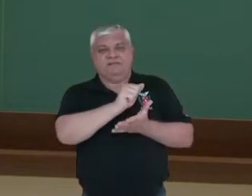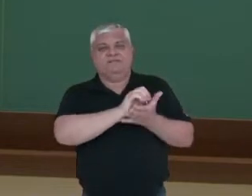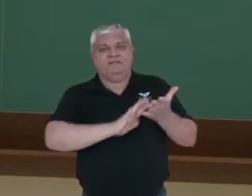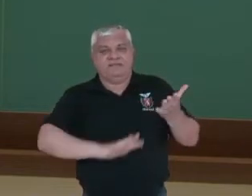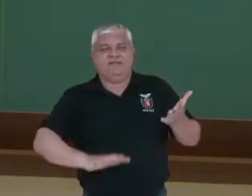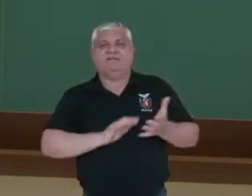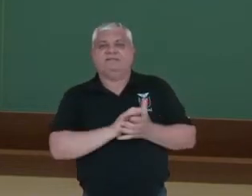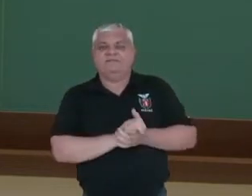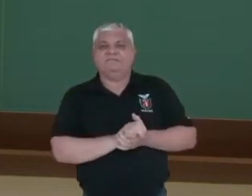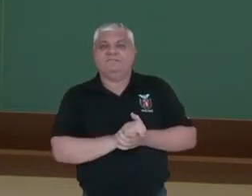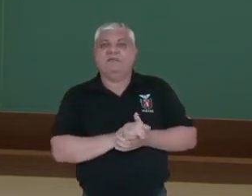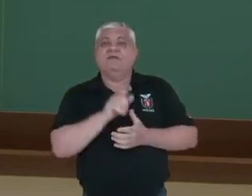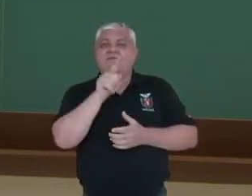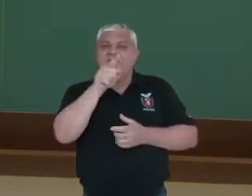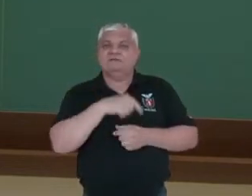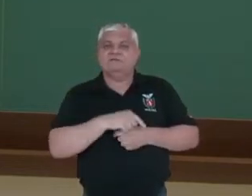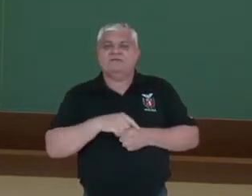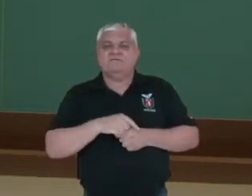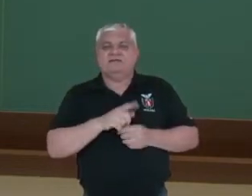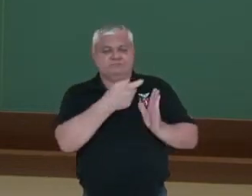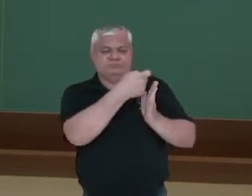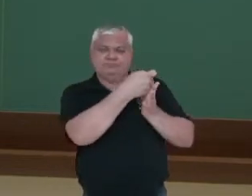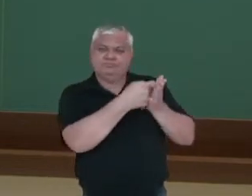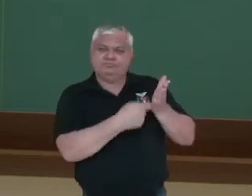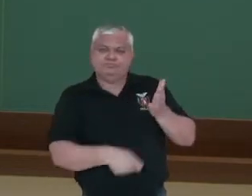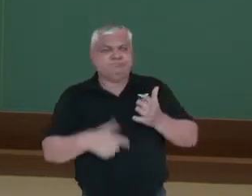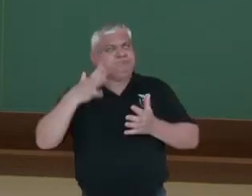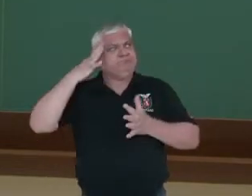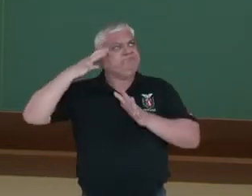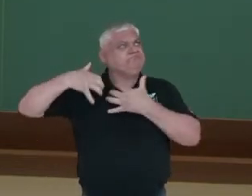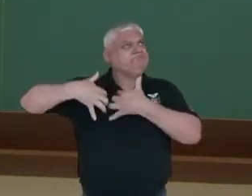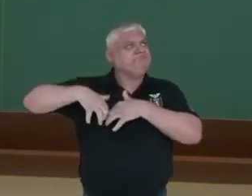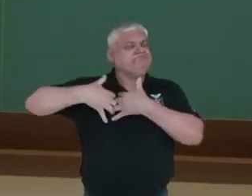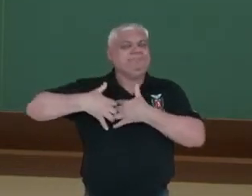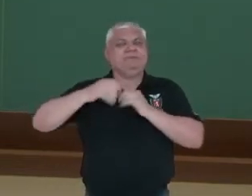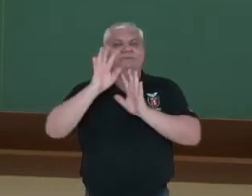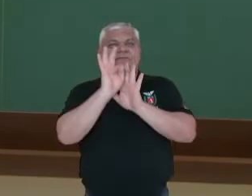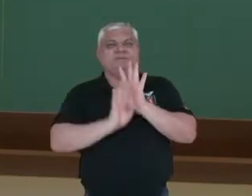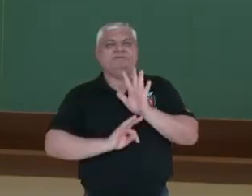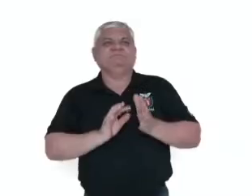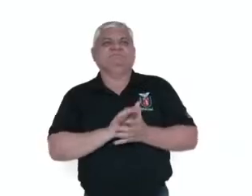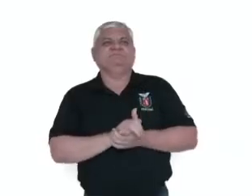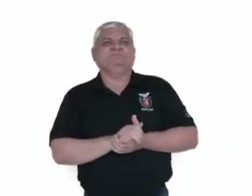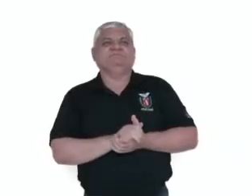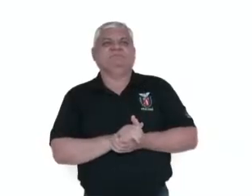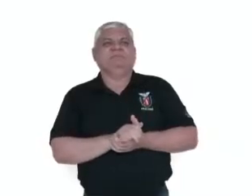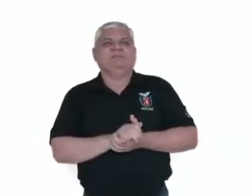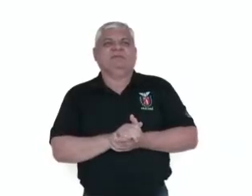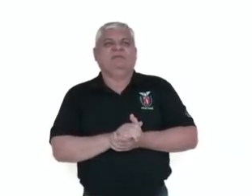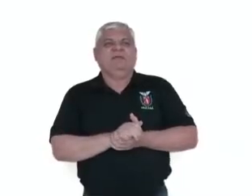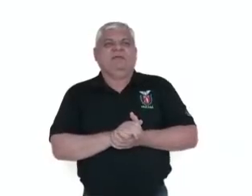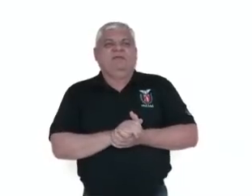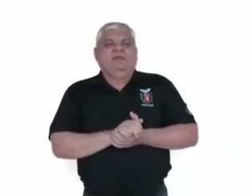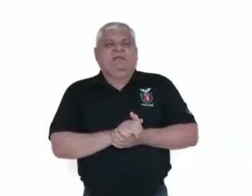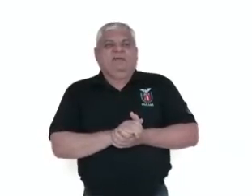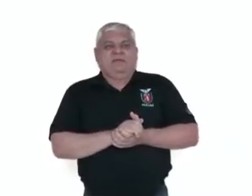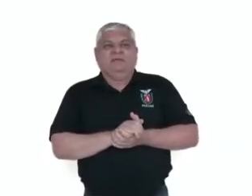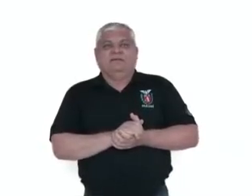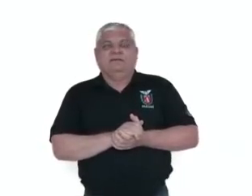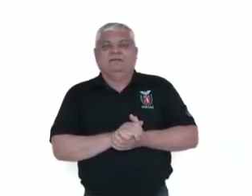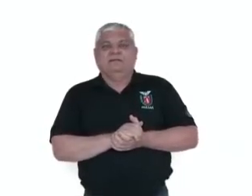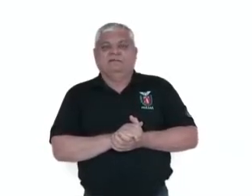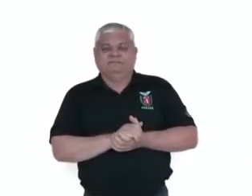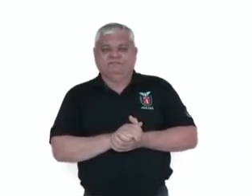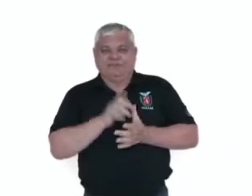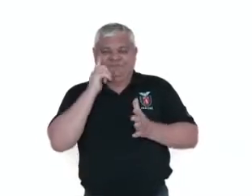atividade, é aquela parte que você vai fazer um raciocínio sobre o texto. Então, acompanhem aqui. Em relação à